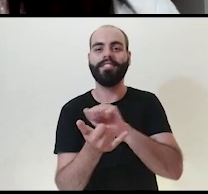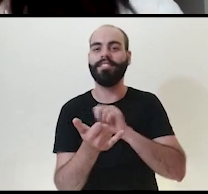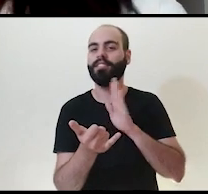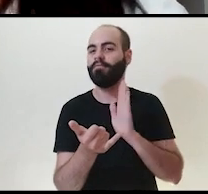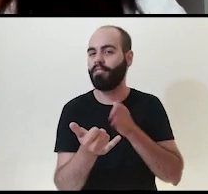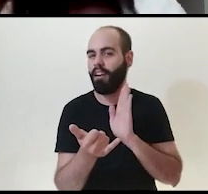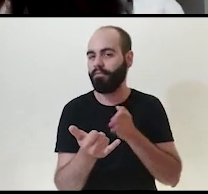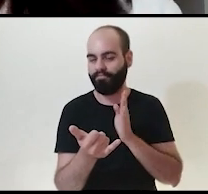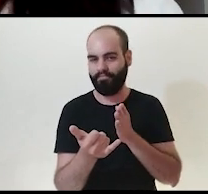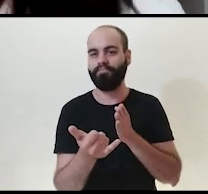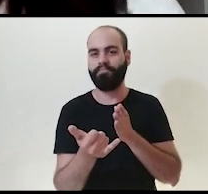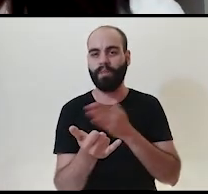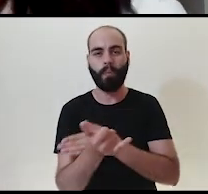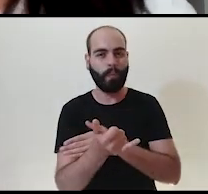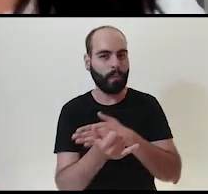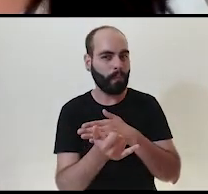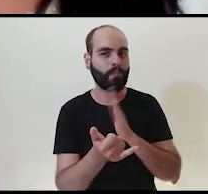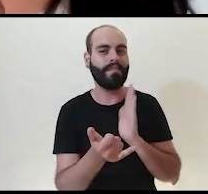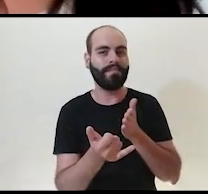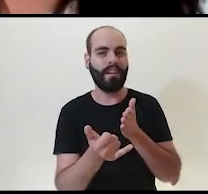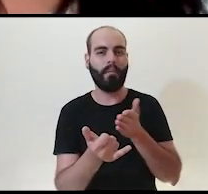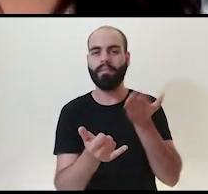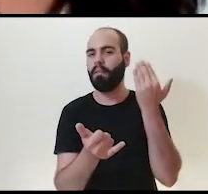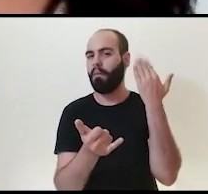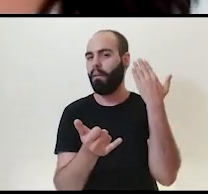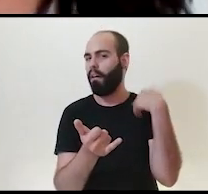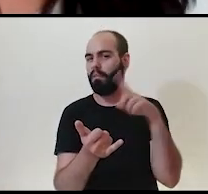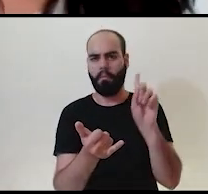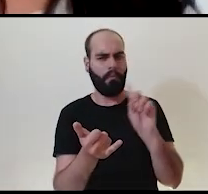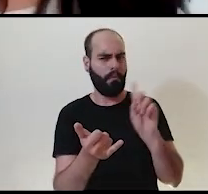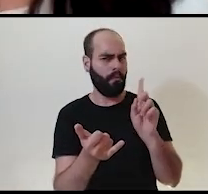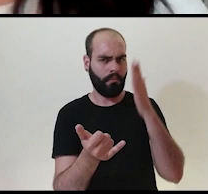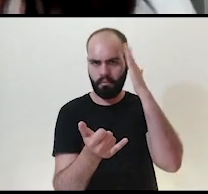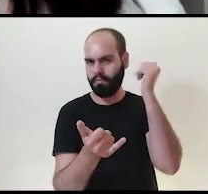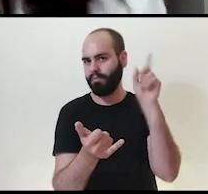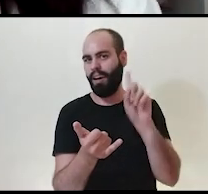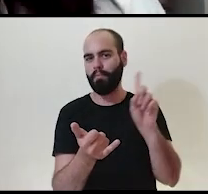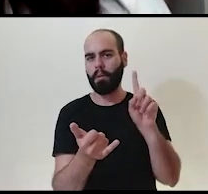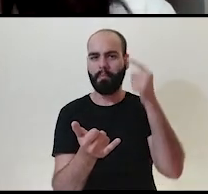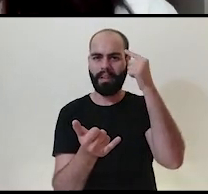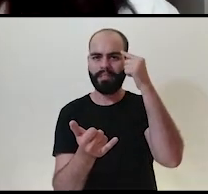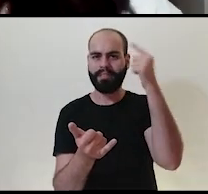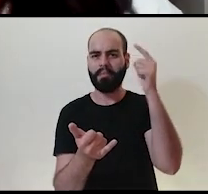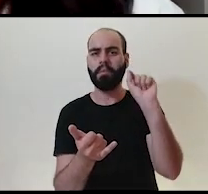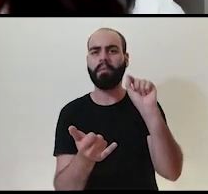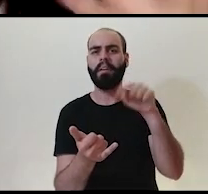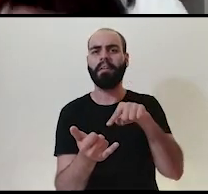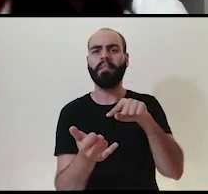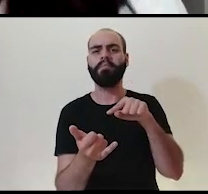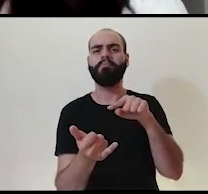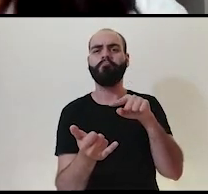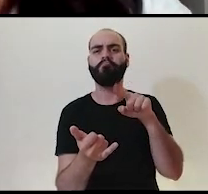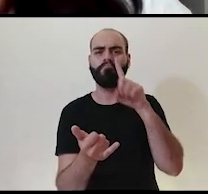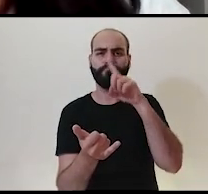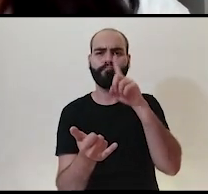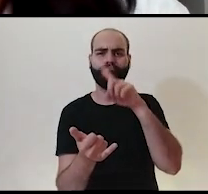eu faço essa limpeza. Mas eu passei muito tempo achando que a minha lente perdia qualidade com o passar dos anos. E aí, de uns anos